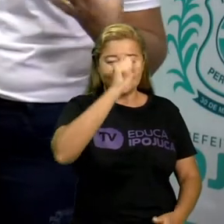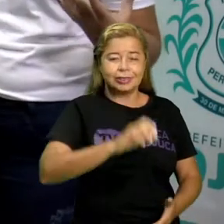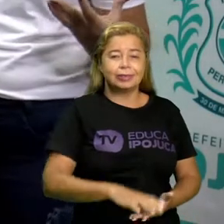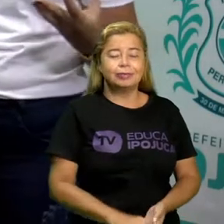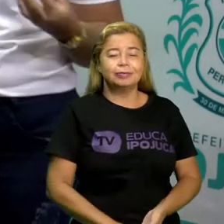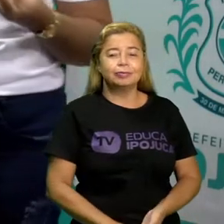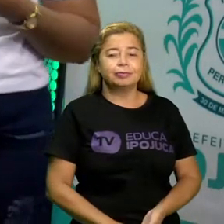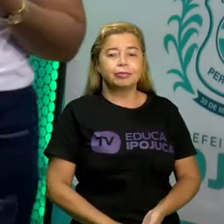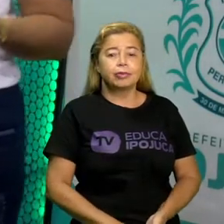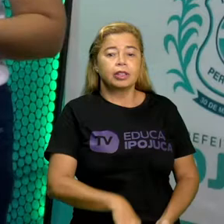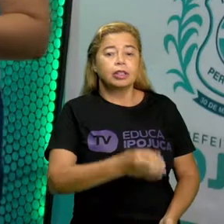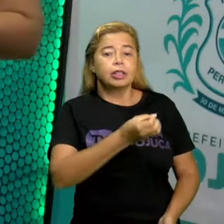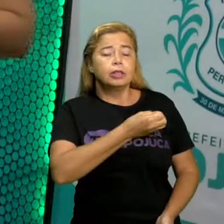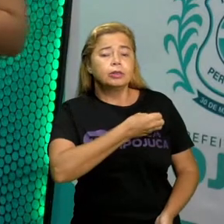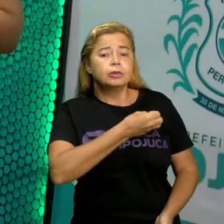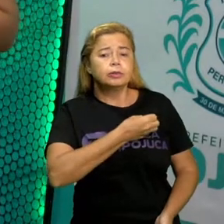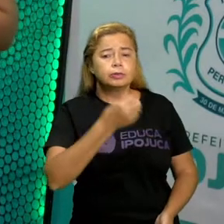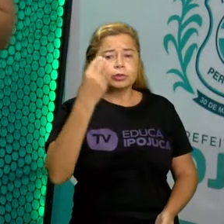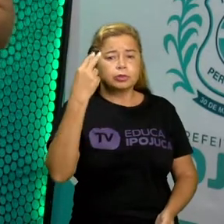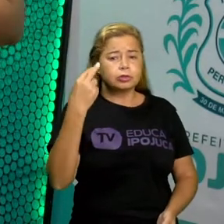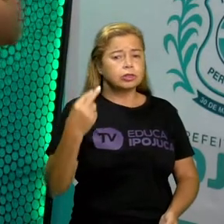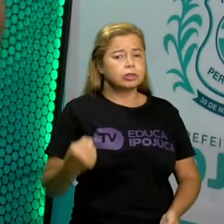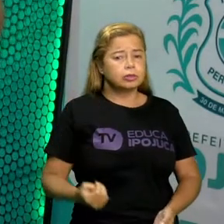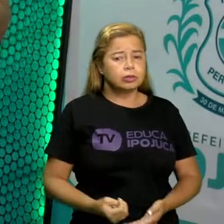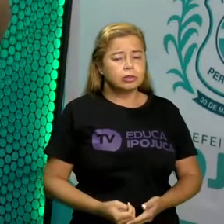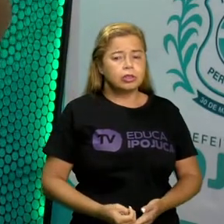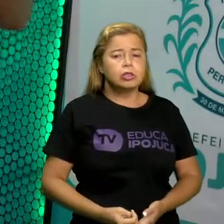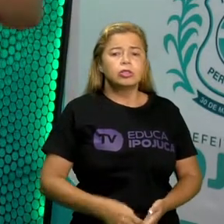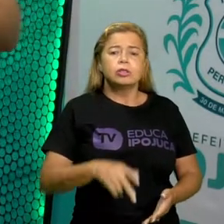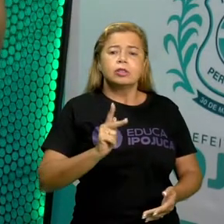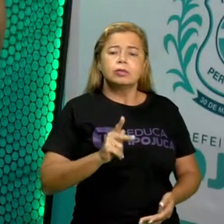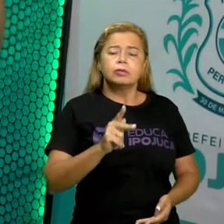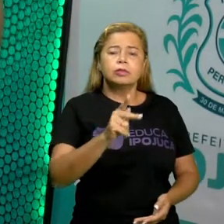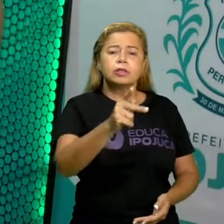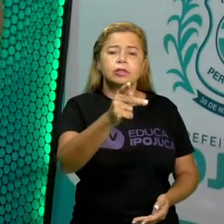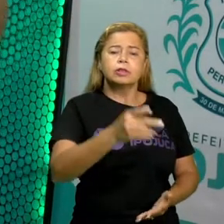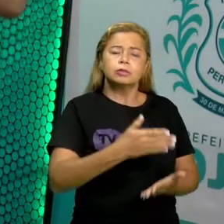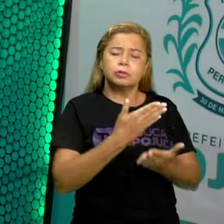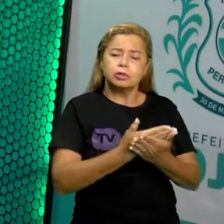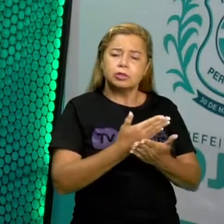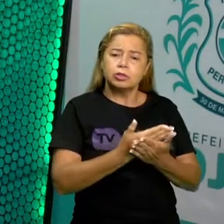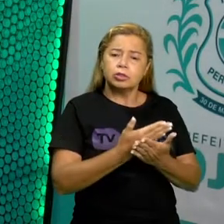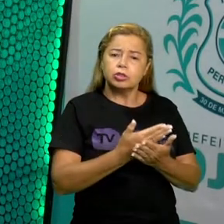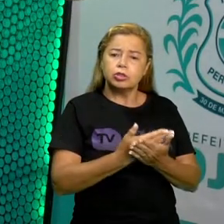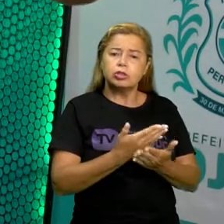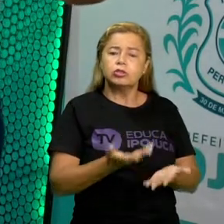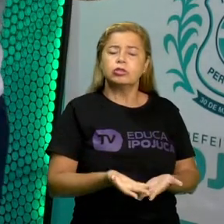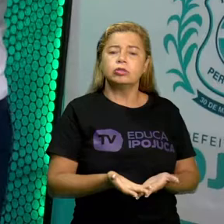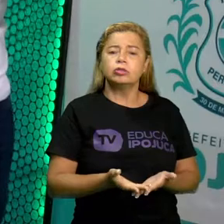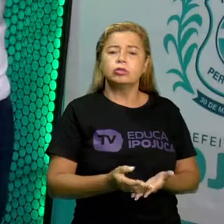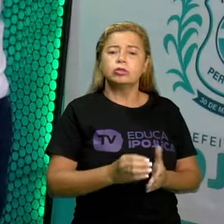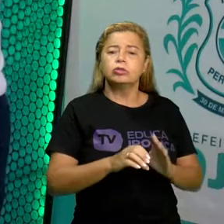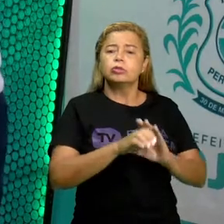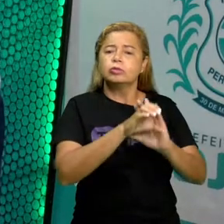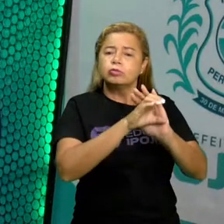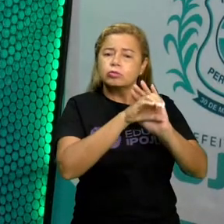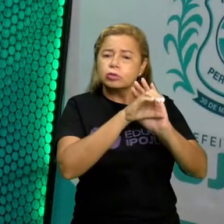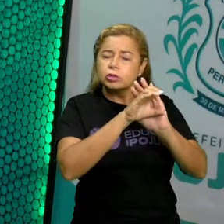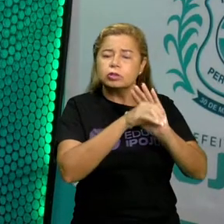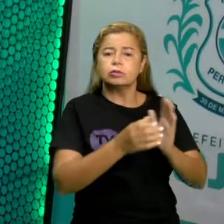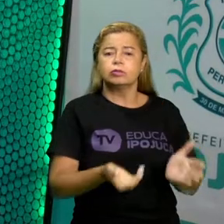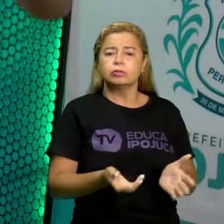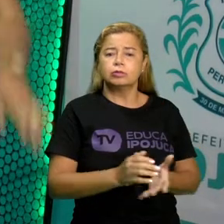Números naturais, a gente sempre estuda sobre esse conteúdo. E o que vocês aprenderam? Conta aí pra ti o que vocês sabem sobre números